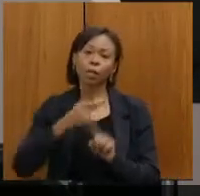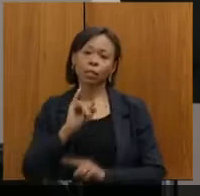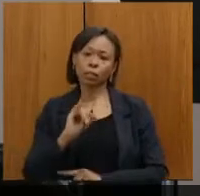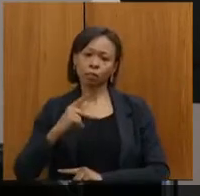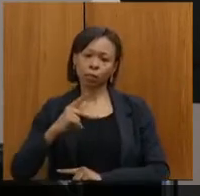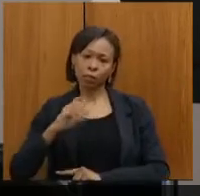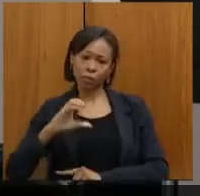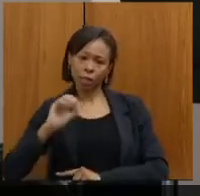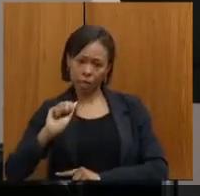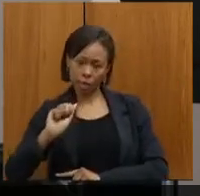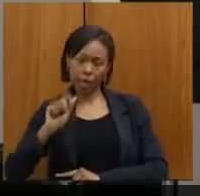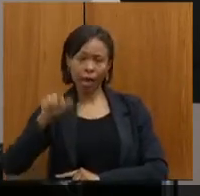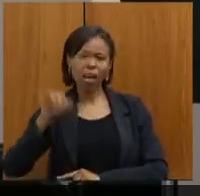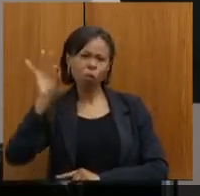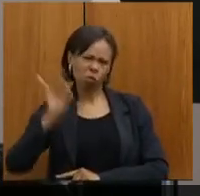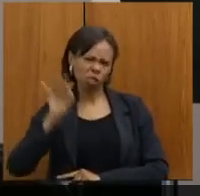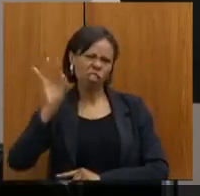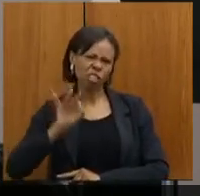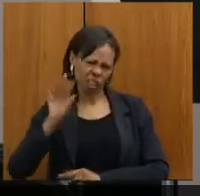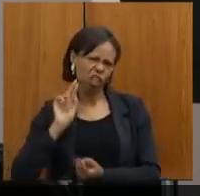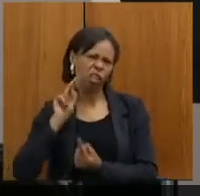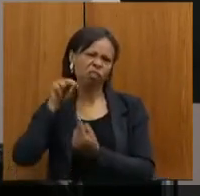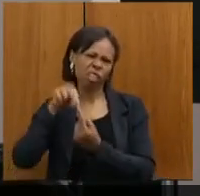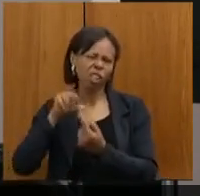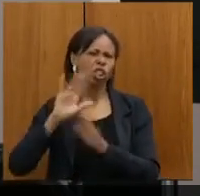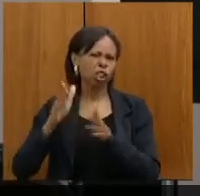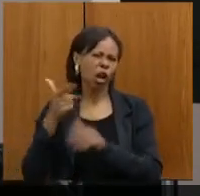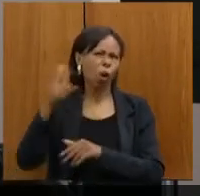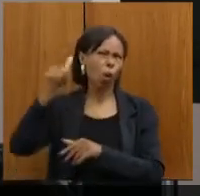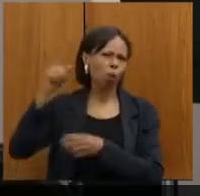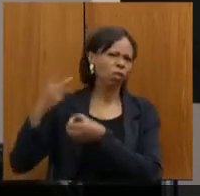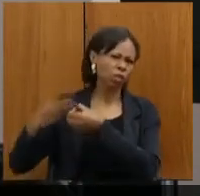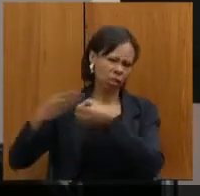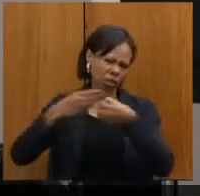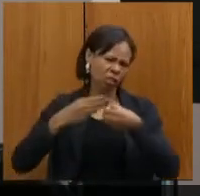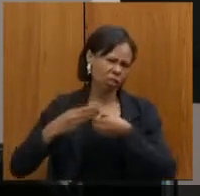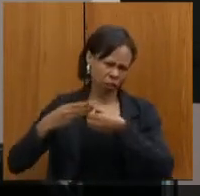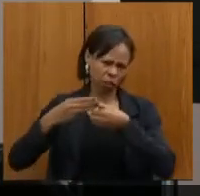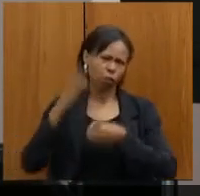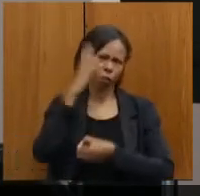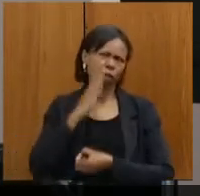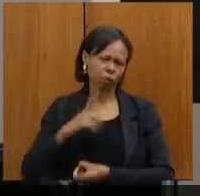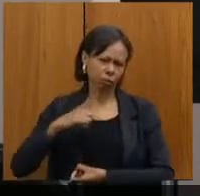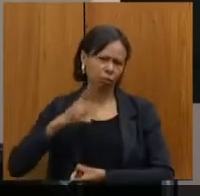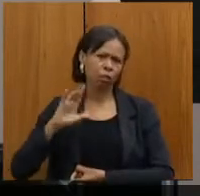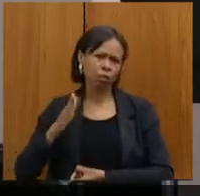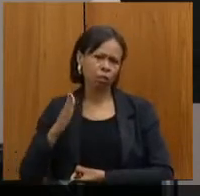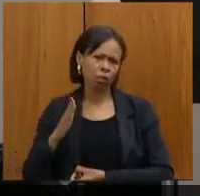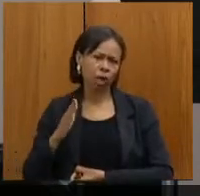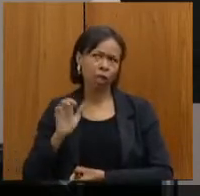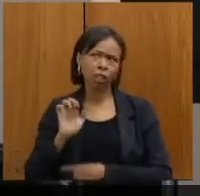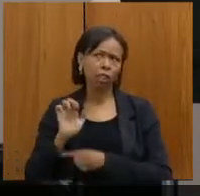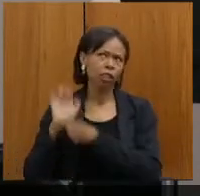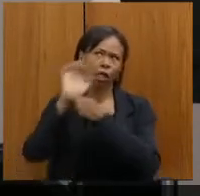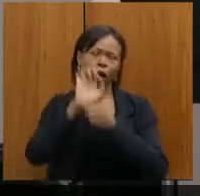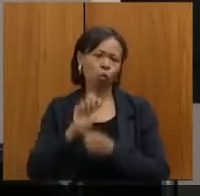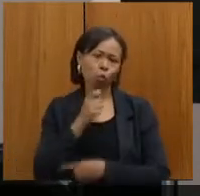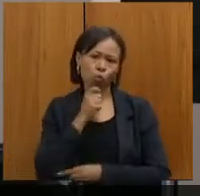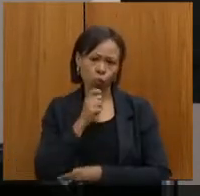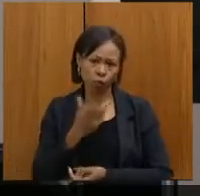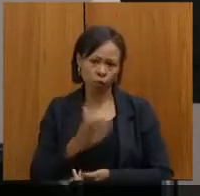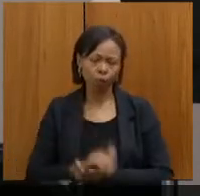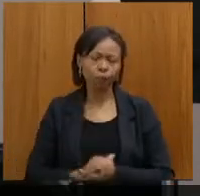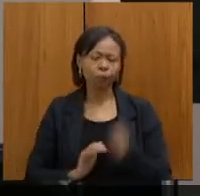como índice de referência Como já existe em alguns municípios do Brasil é acredito que não tenha em um estado